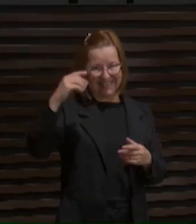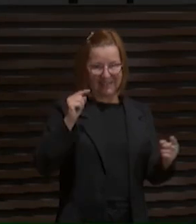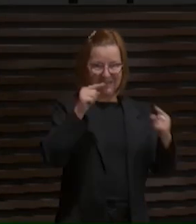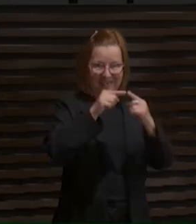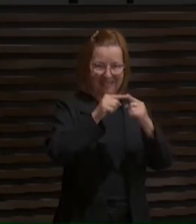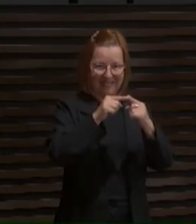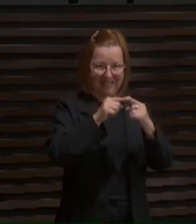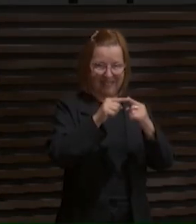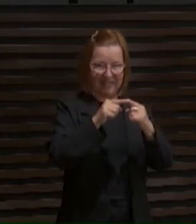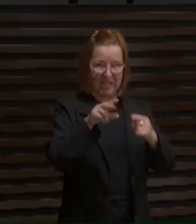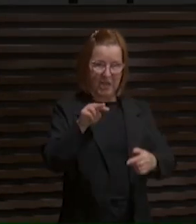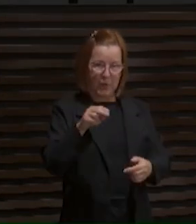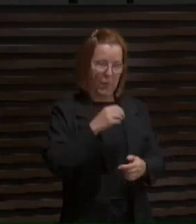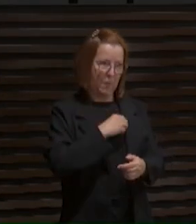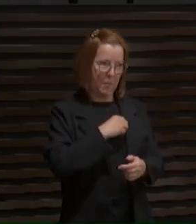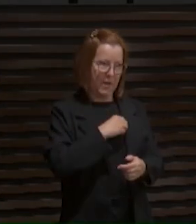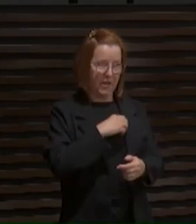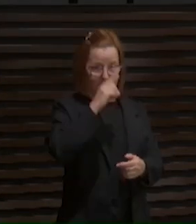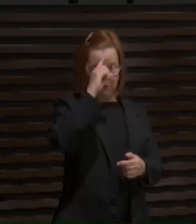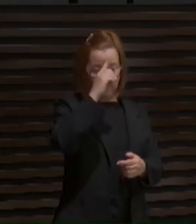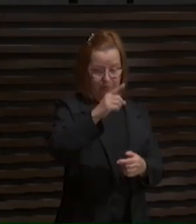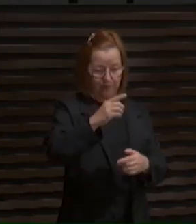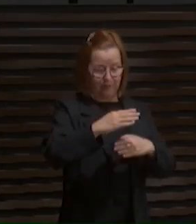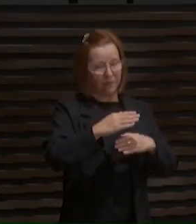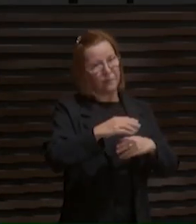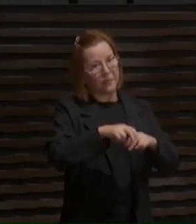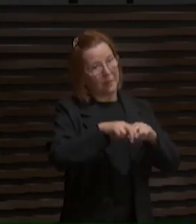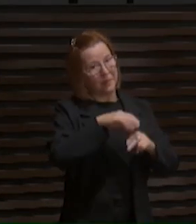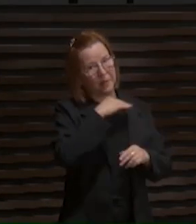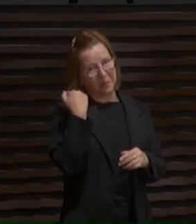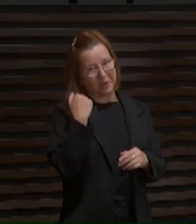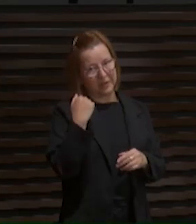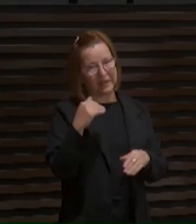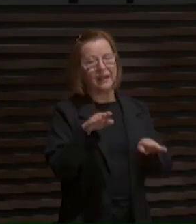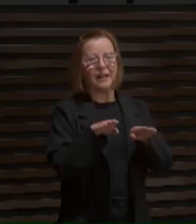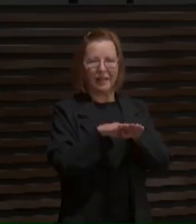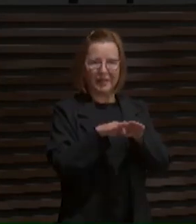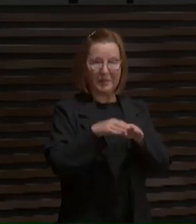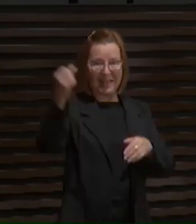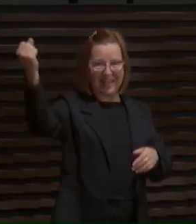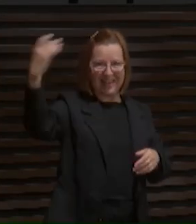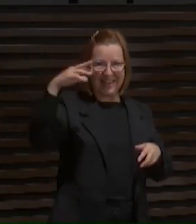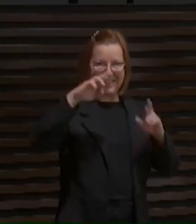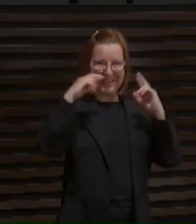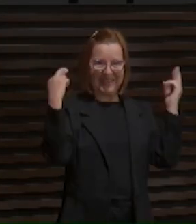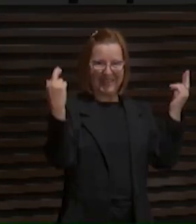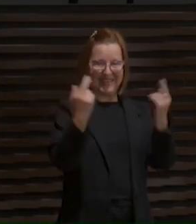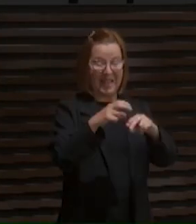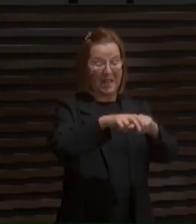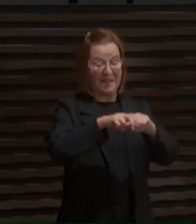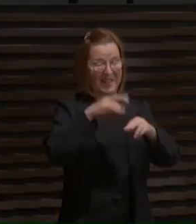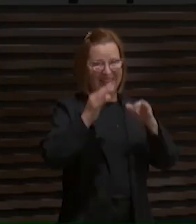que, como o pecado reinou pela morte, assim também a graça reinasse